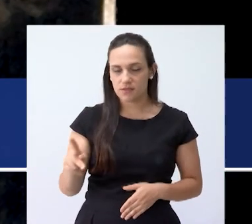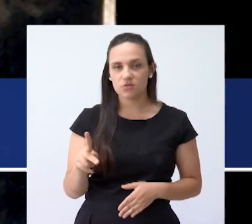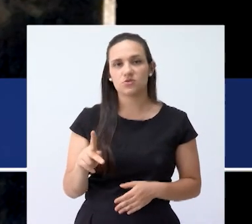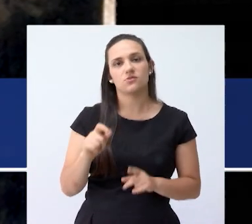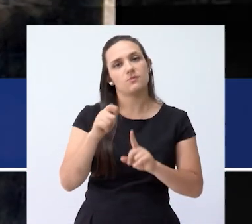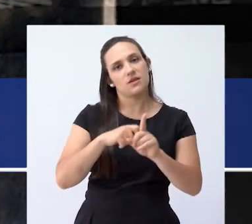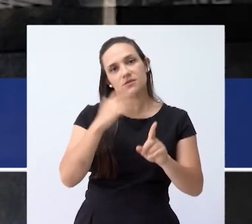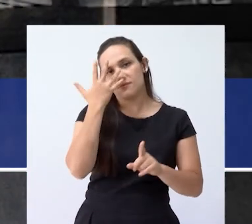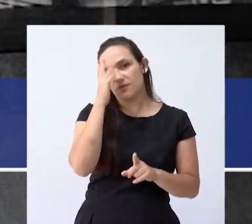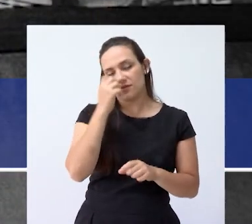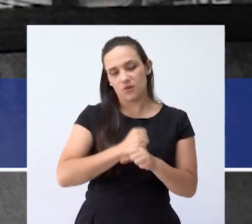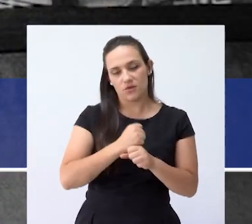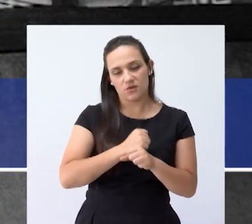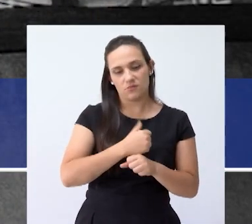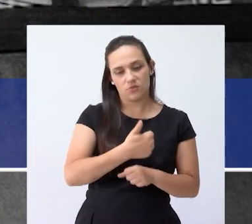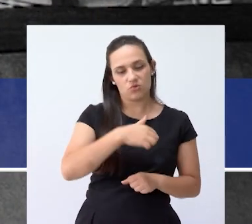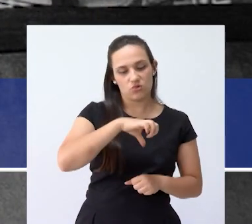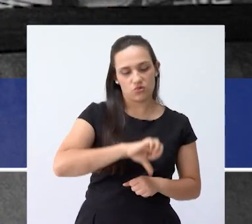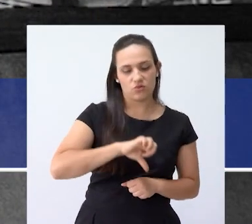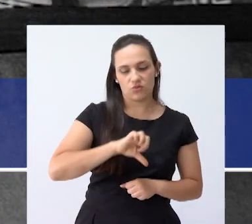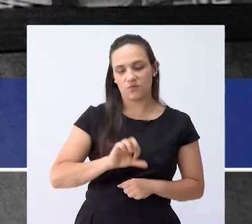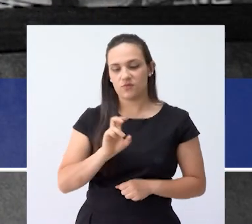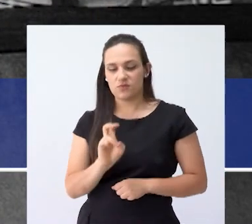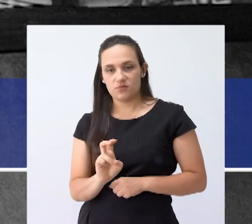Legislativo Estadual em fevereiro de